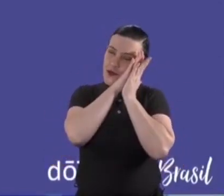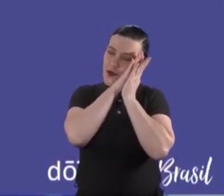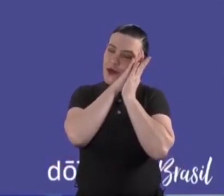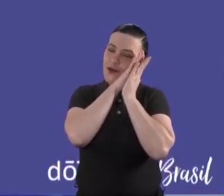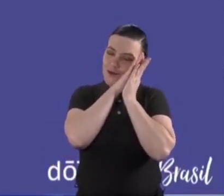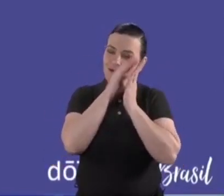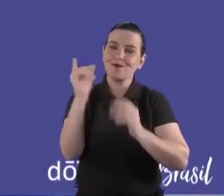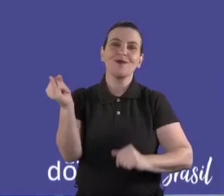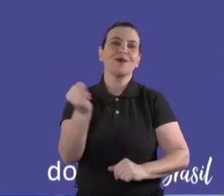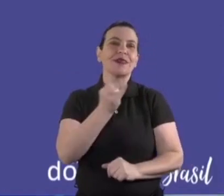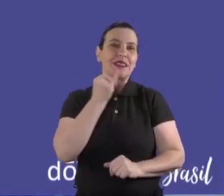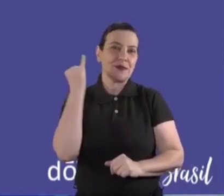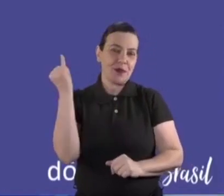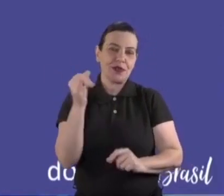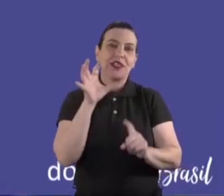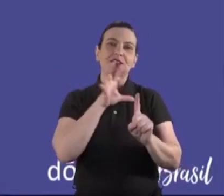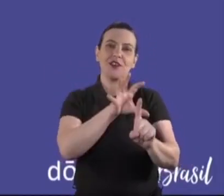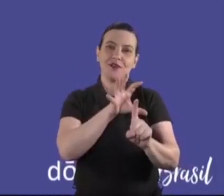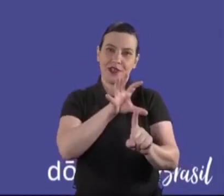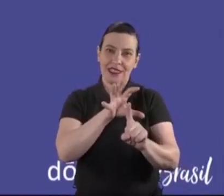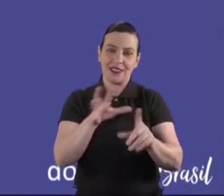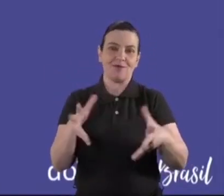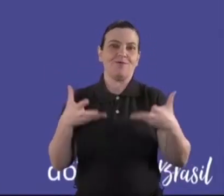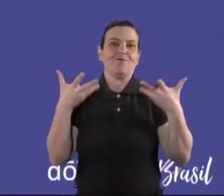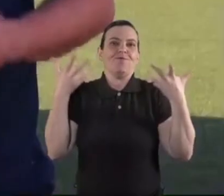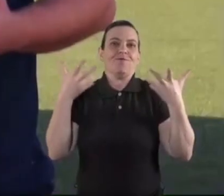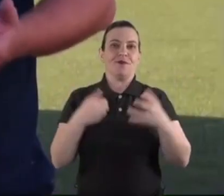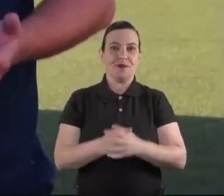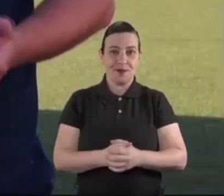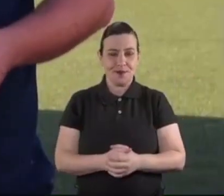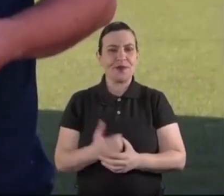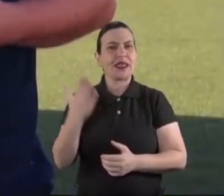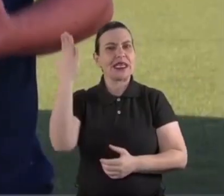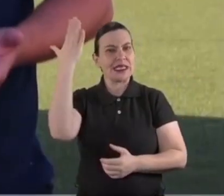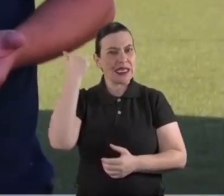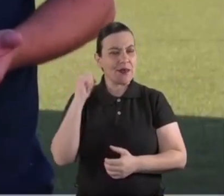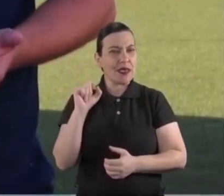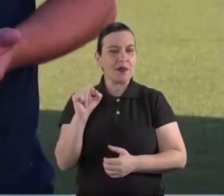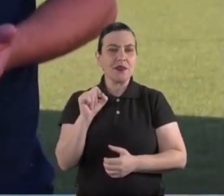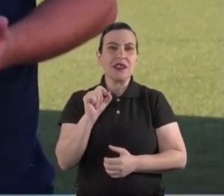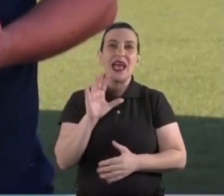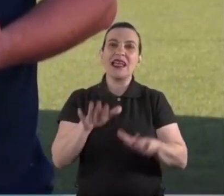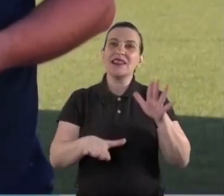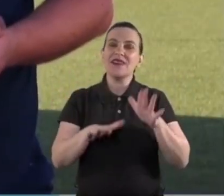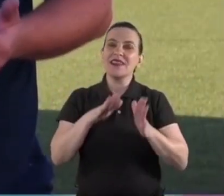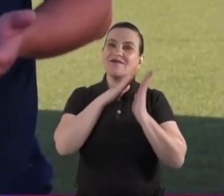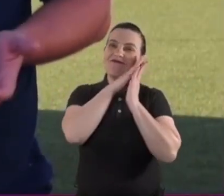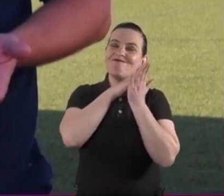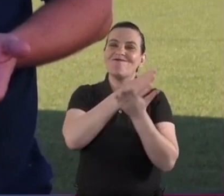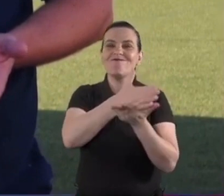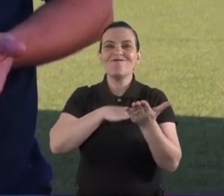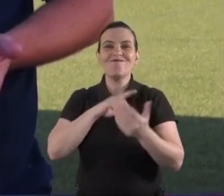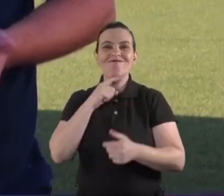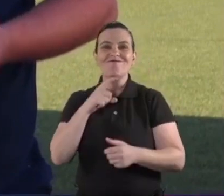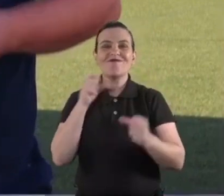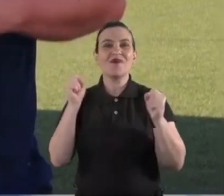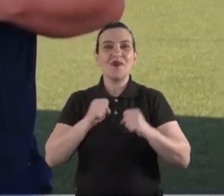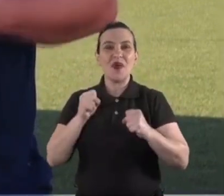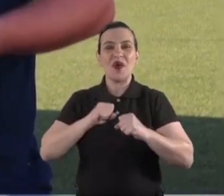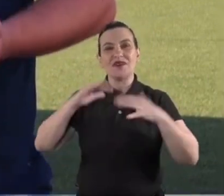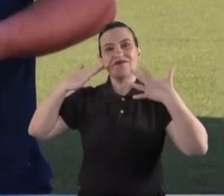os parâmetros que mais influenciam no rendimento. Nós sabemos que um sono ineficiente pode causar queda de